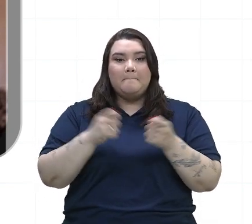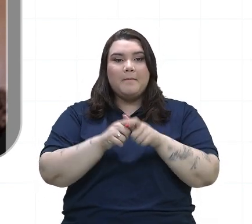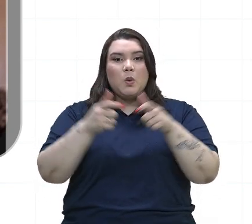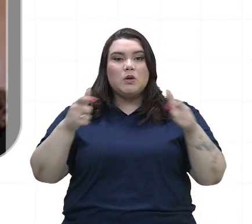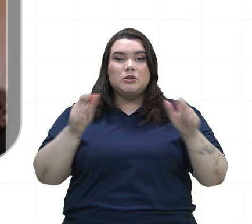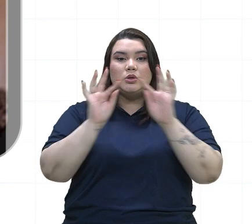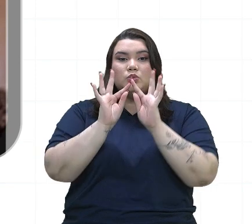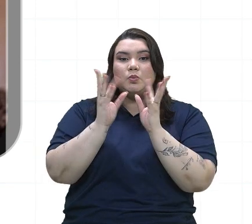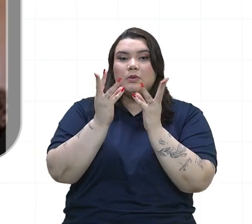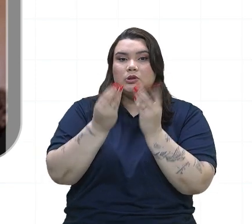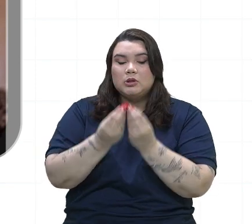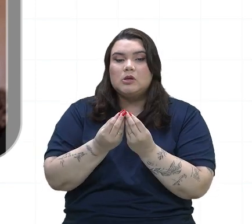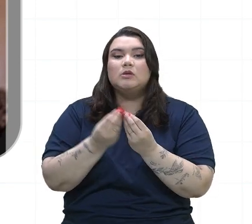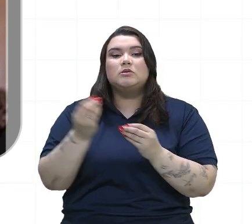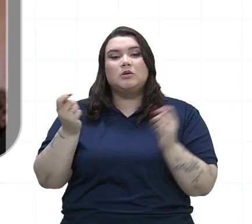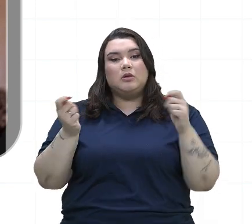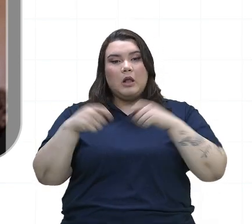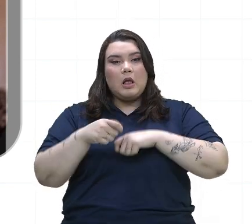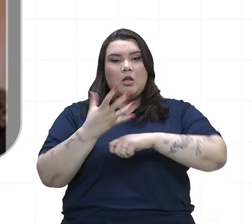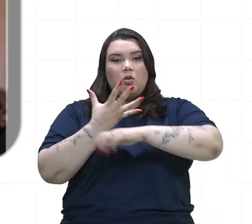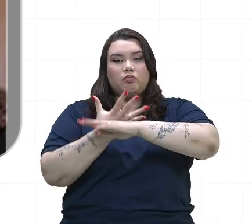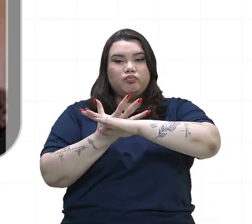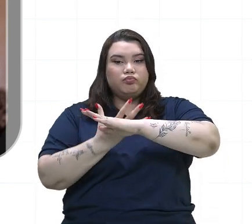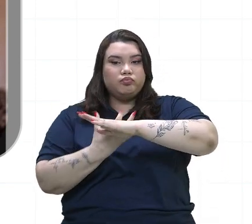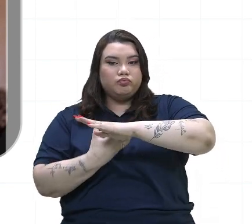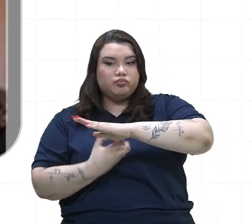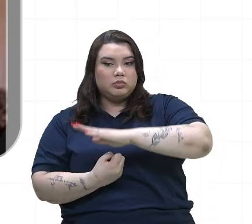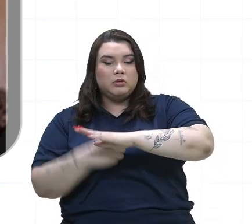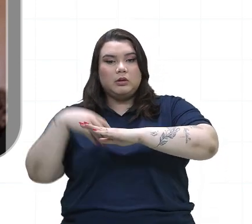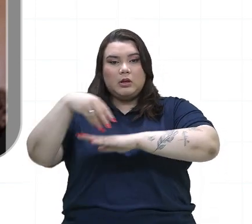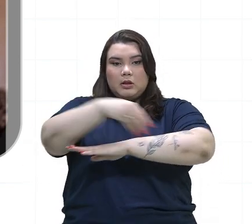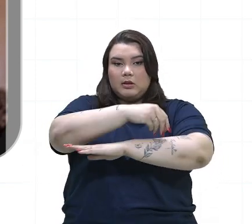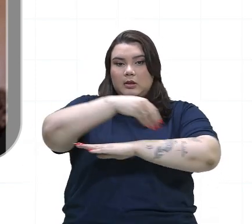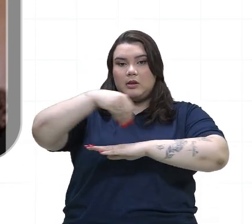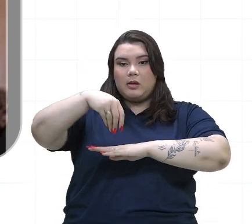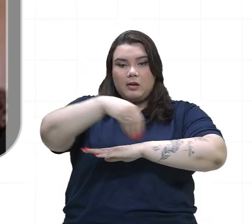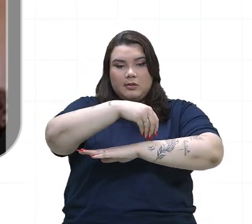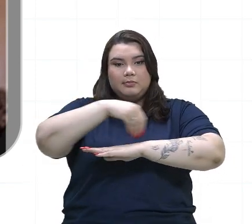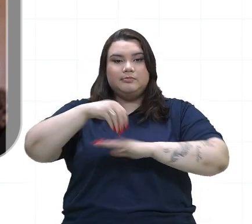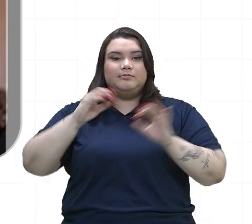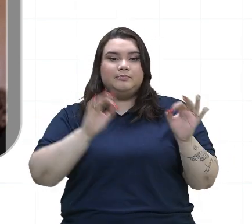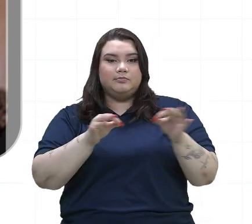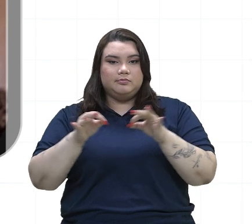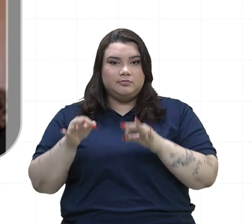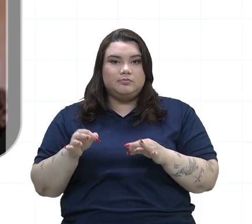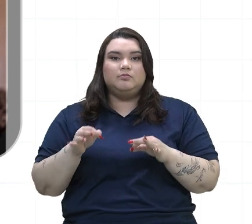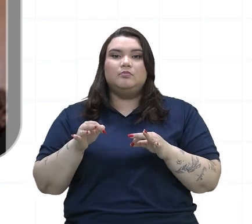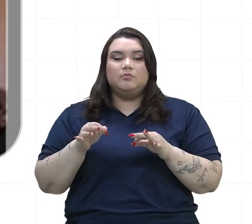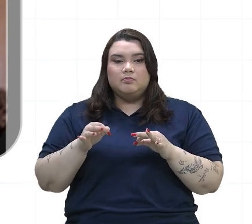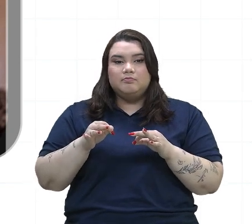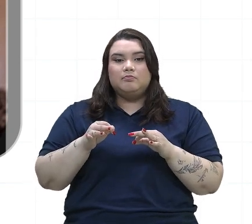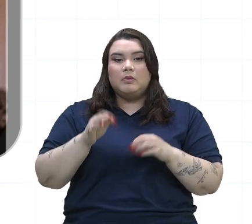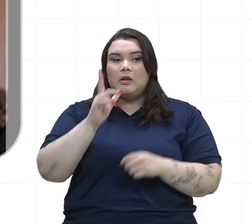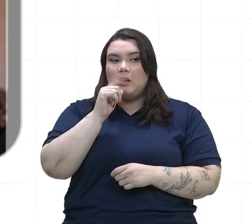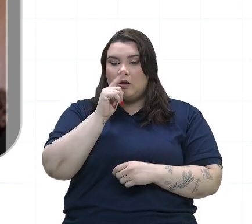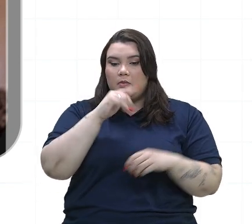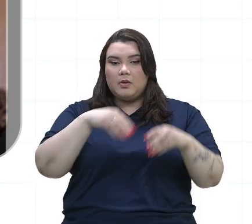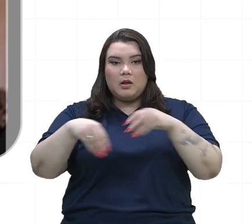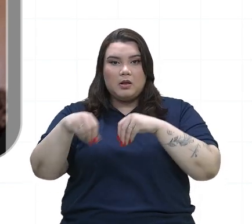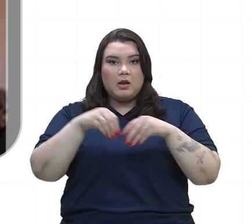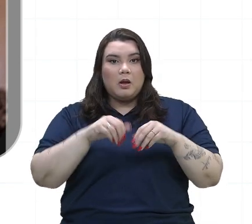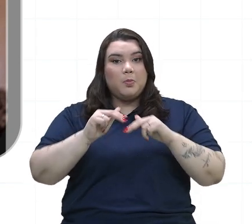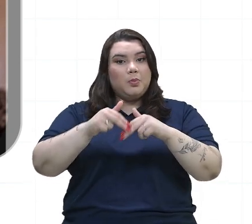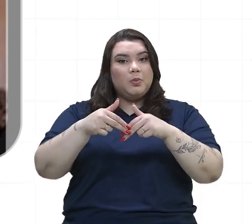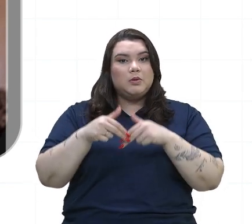substâncias que a gente tem acabam sendo filtradas nesse processo de infiltração da água no solo. É por isso